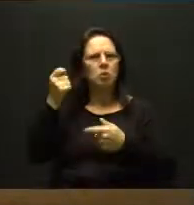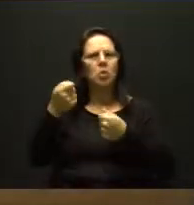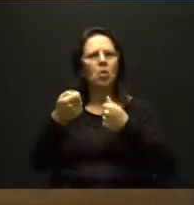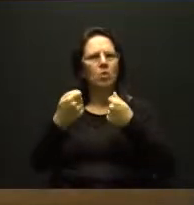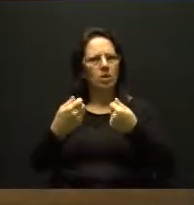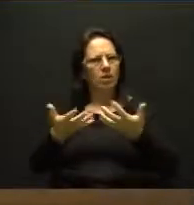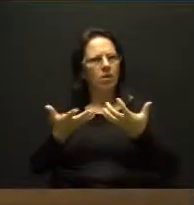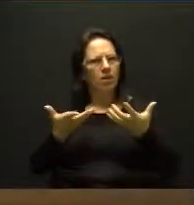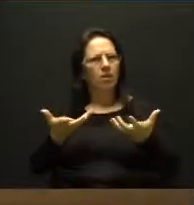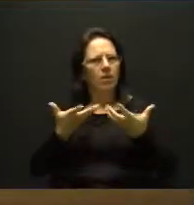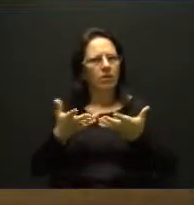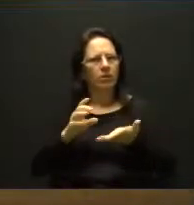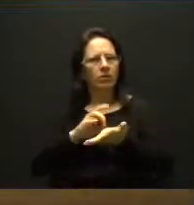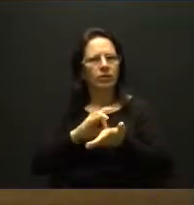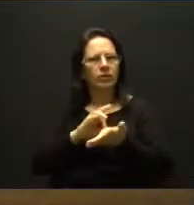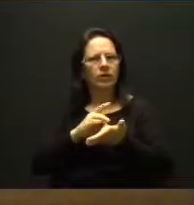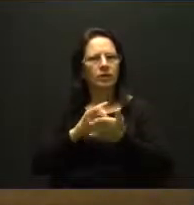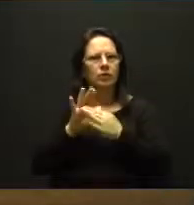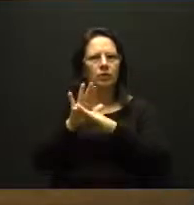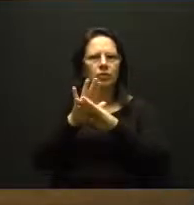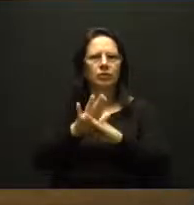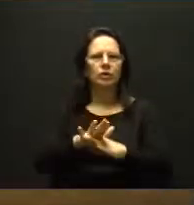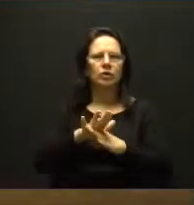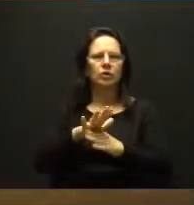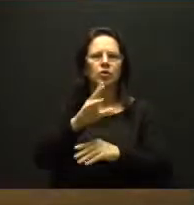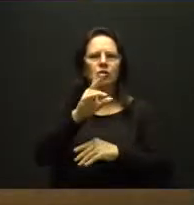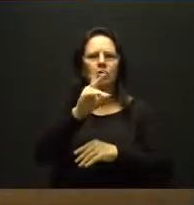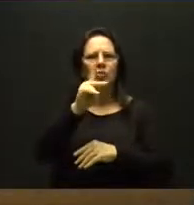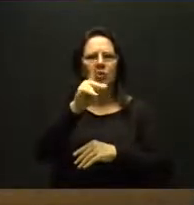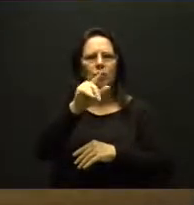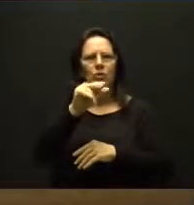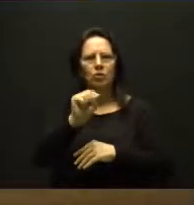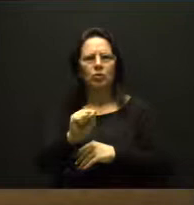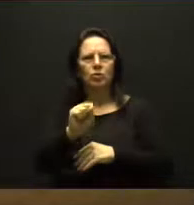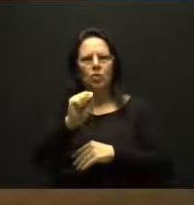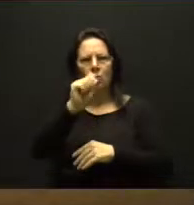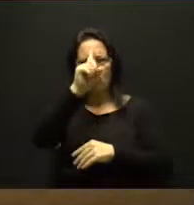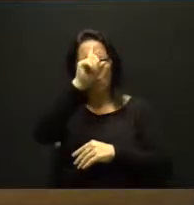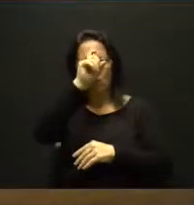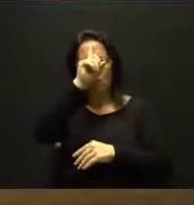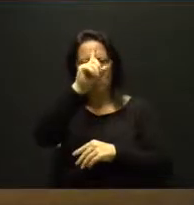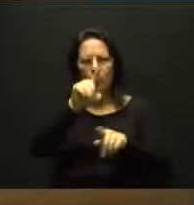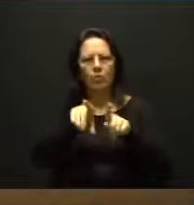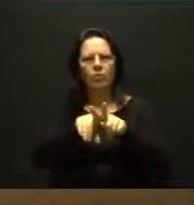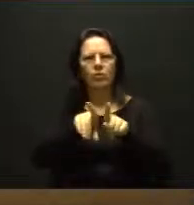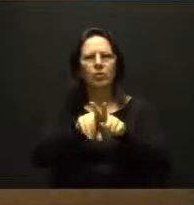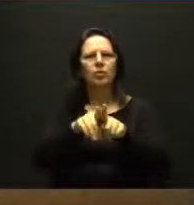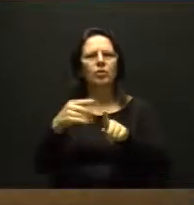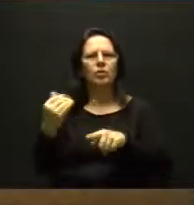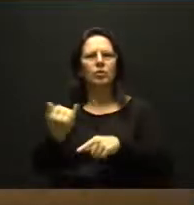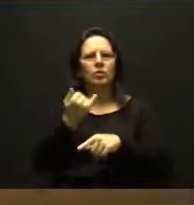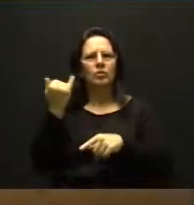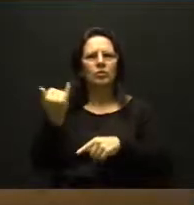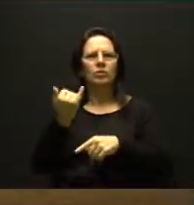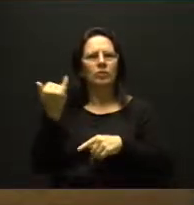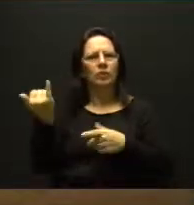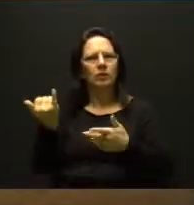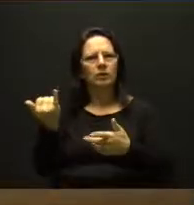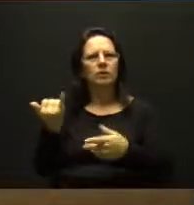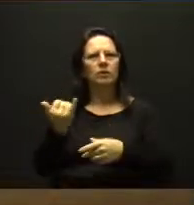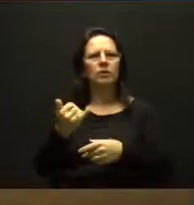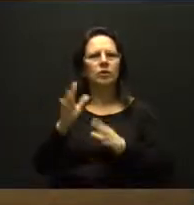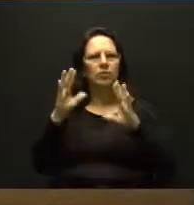hoje nós temos atendimento ali junto ao ps central ao ps e para nós é um grande presente parabeniza a da